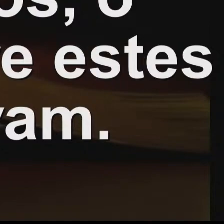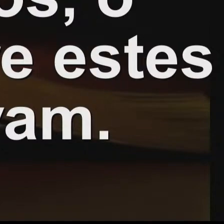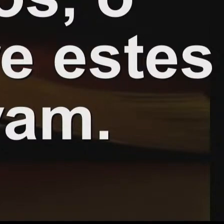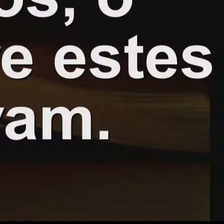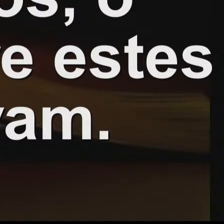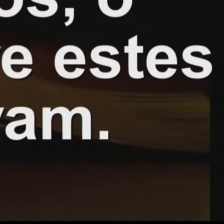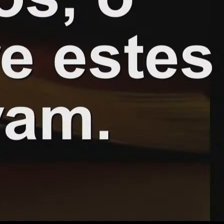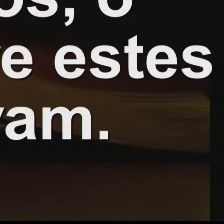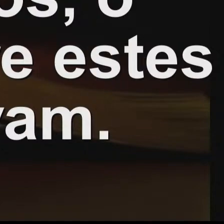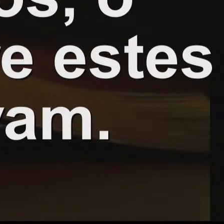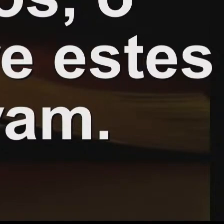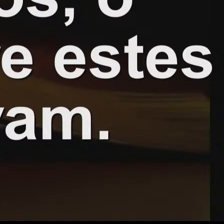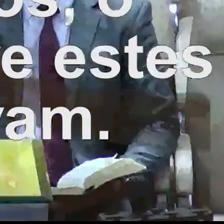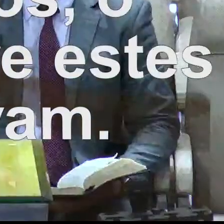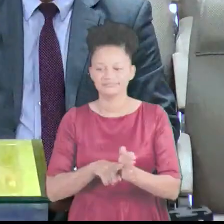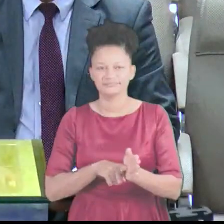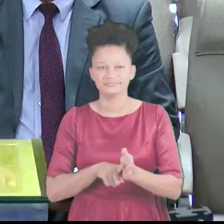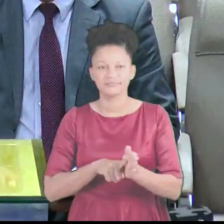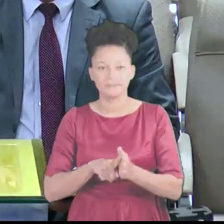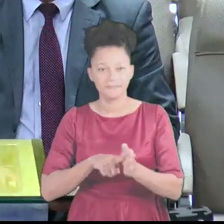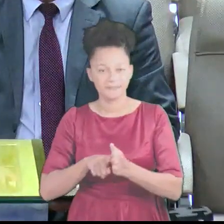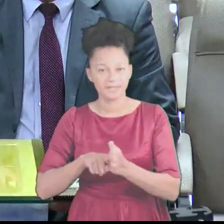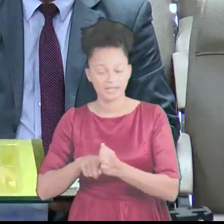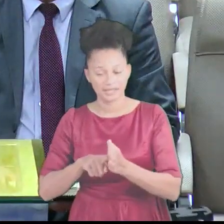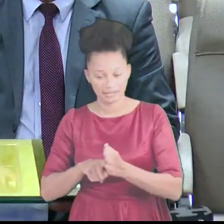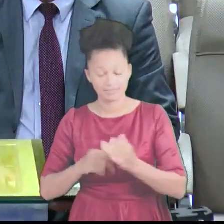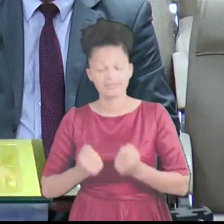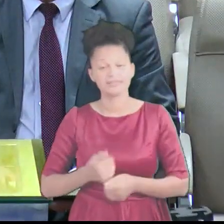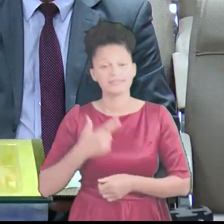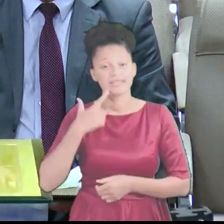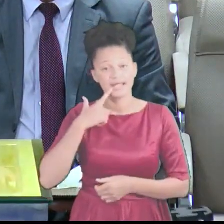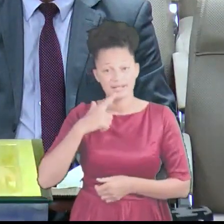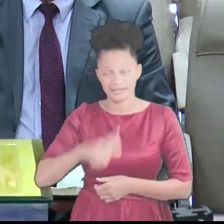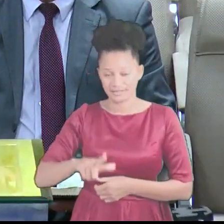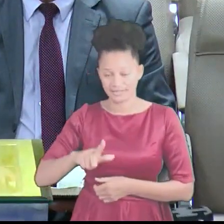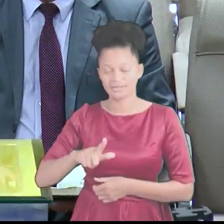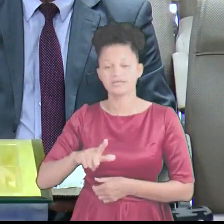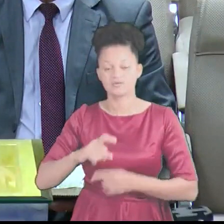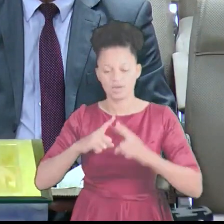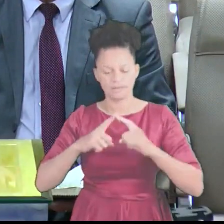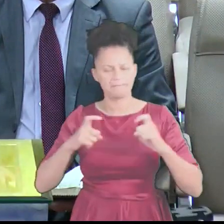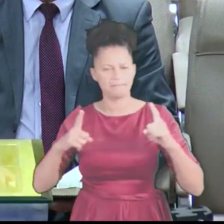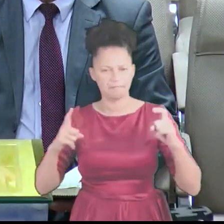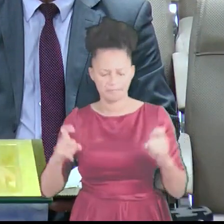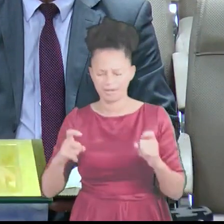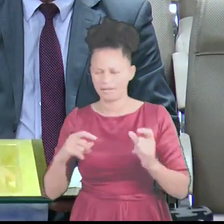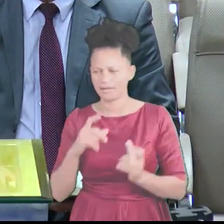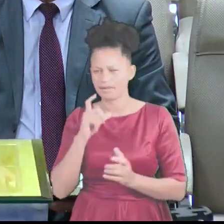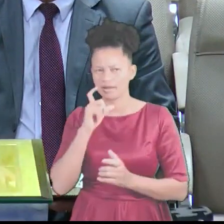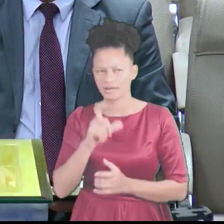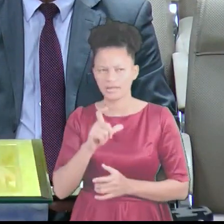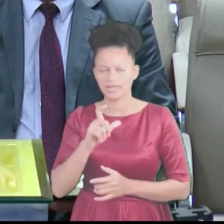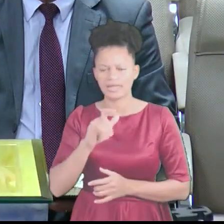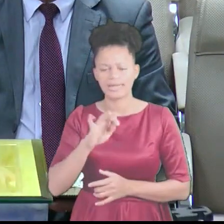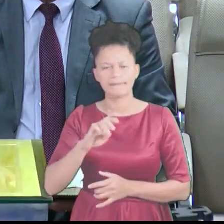pesquisar. A palavra vem no hebraico, a pronúncia, salvo engano, é